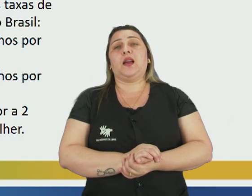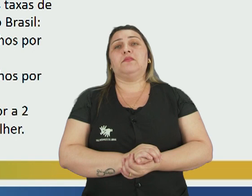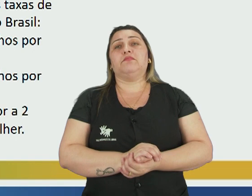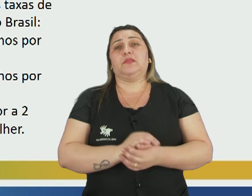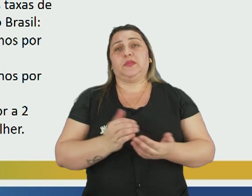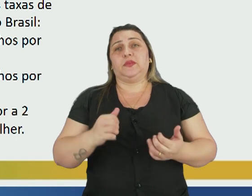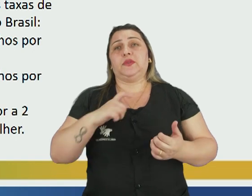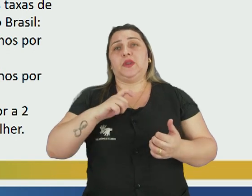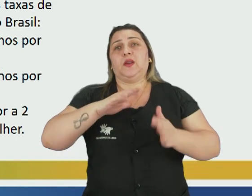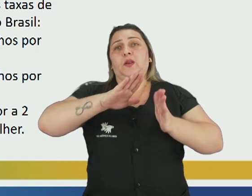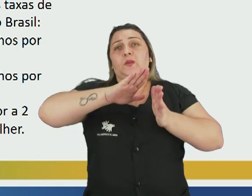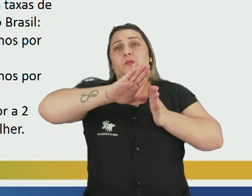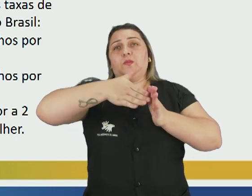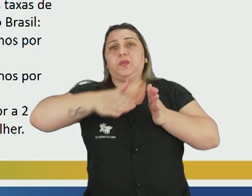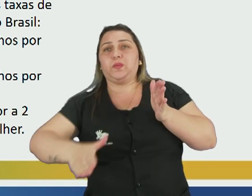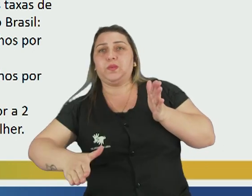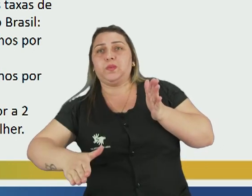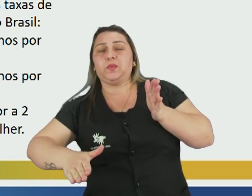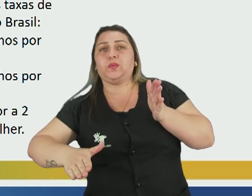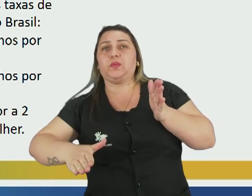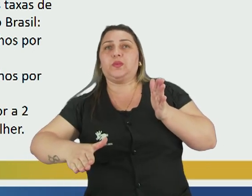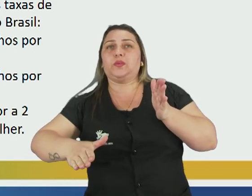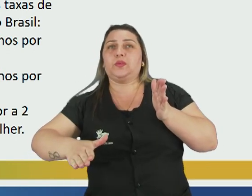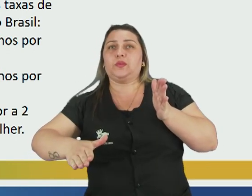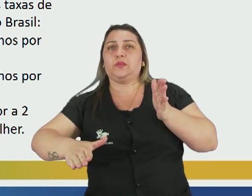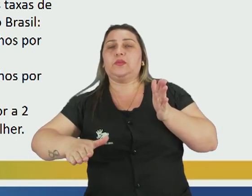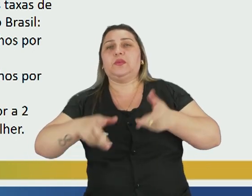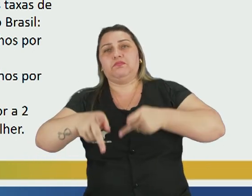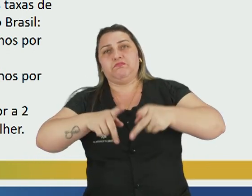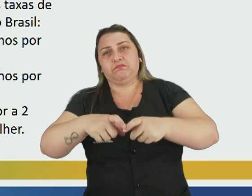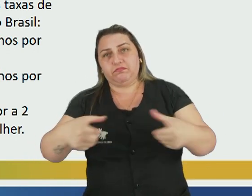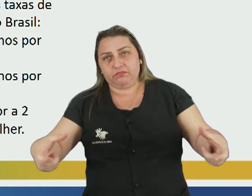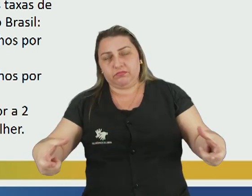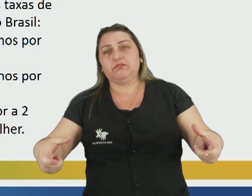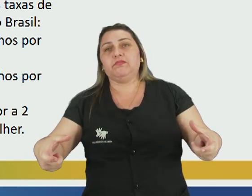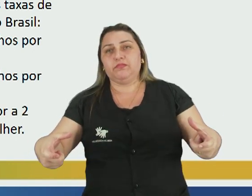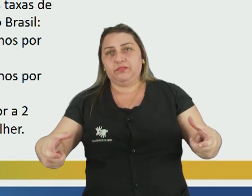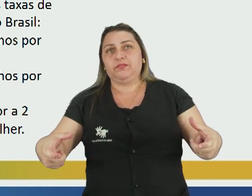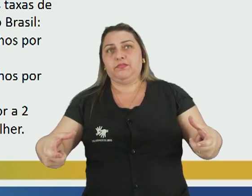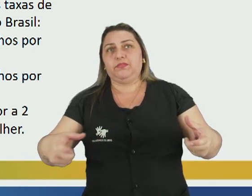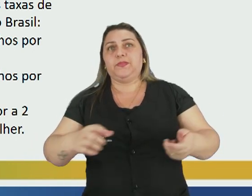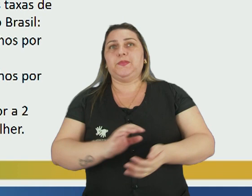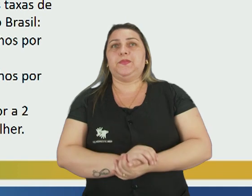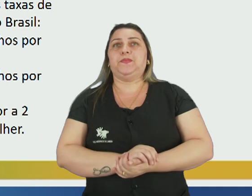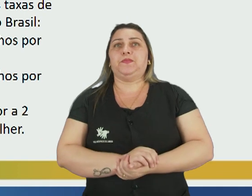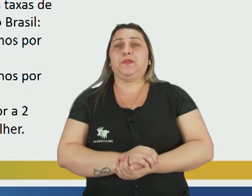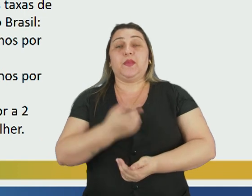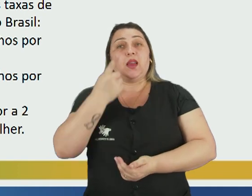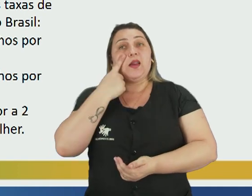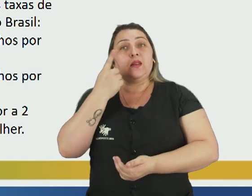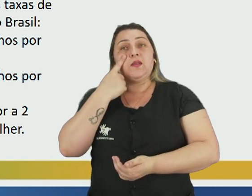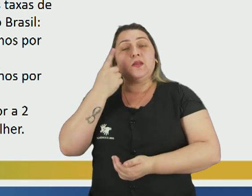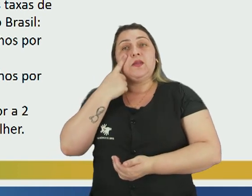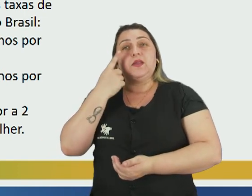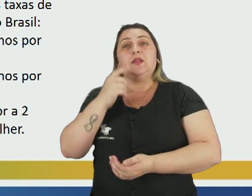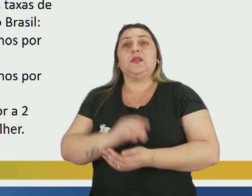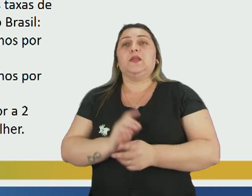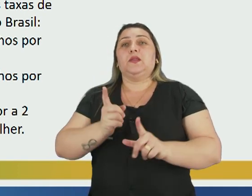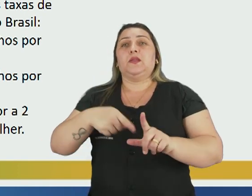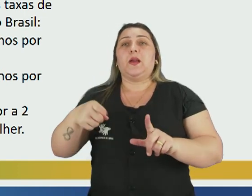Então, você teve uma queda no crescimento populacional no sentido de... Observem nesse gráfico que